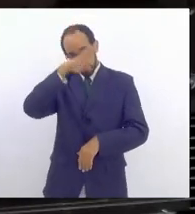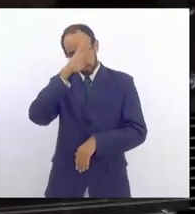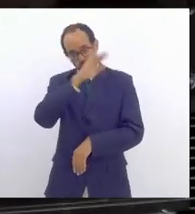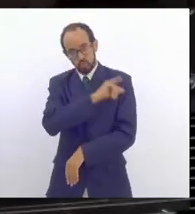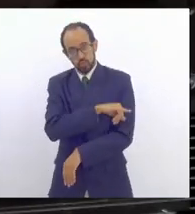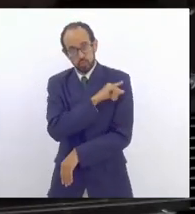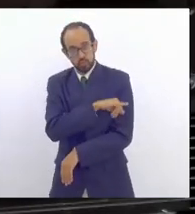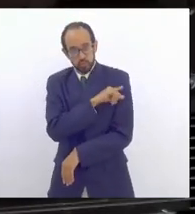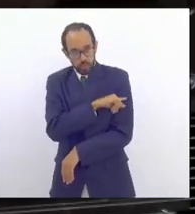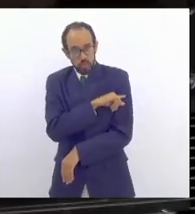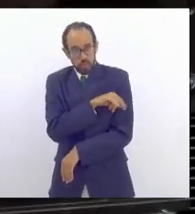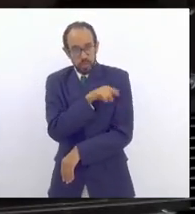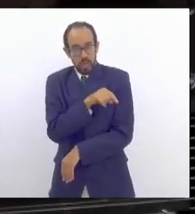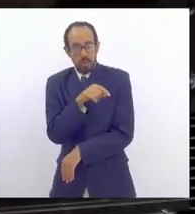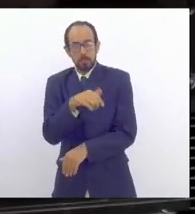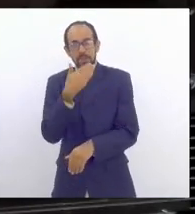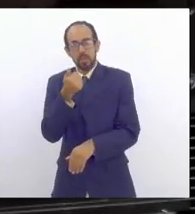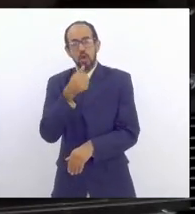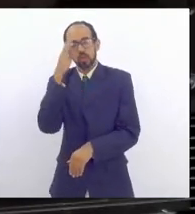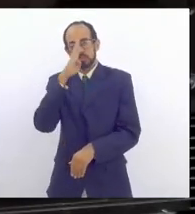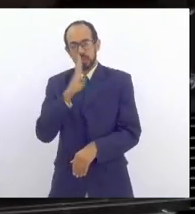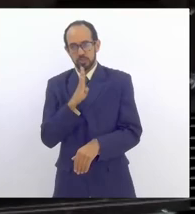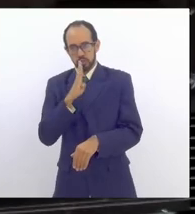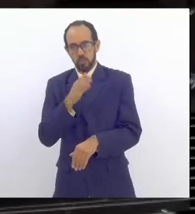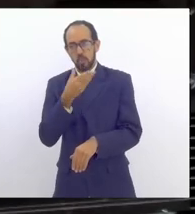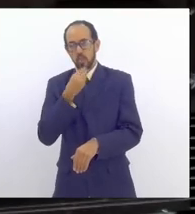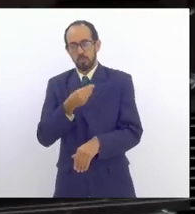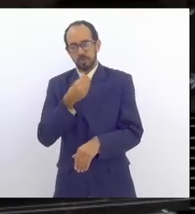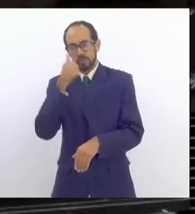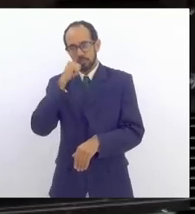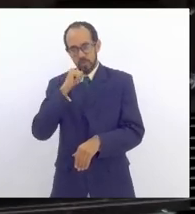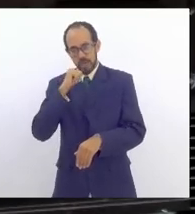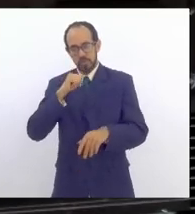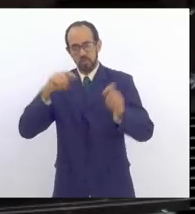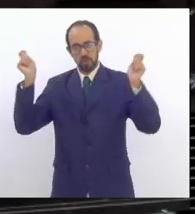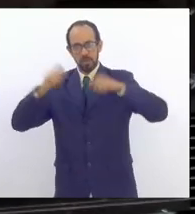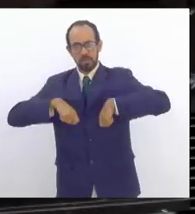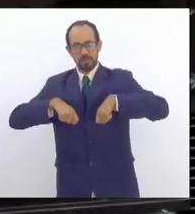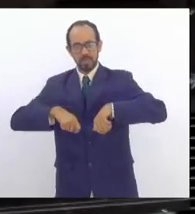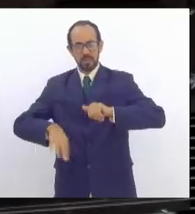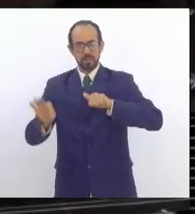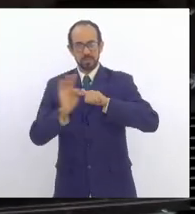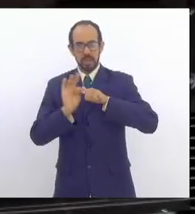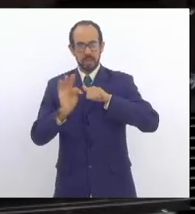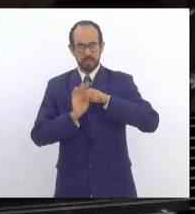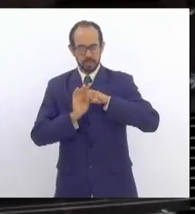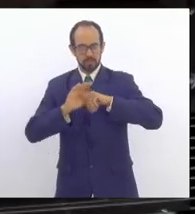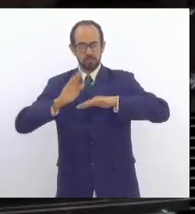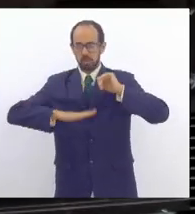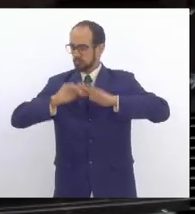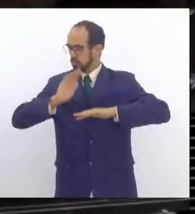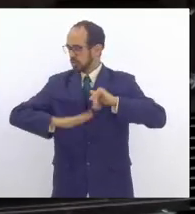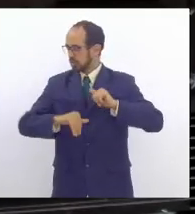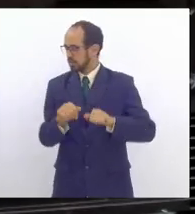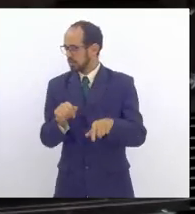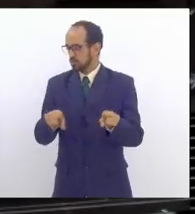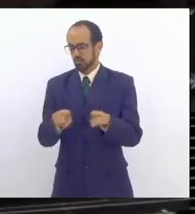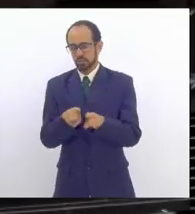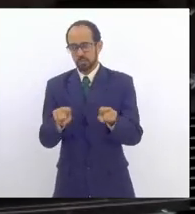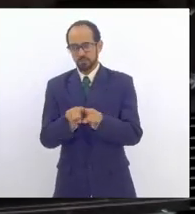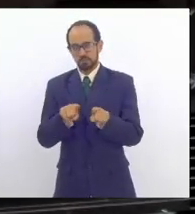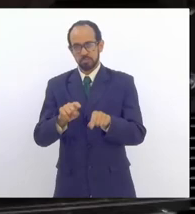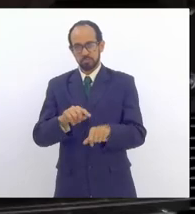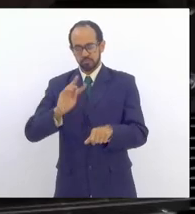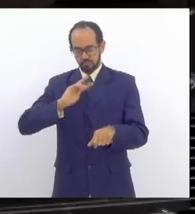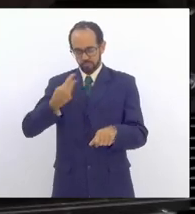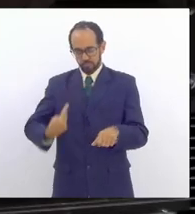e mulheres que demonstraram mais uma vez alta capacidade técnica, profissionalismo e humanidade em uma